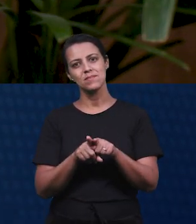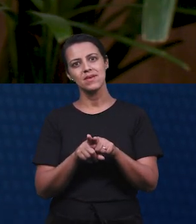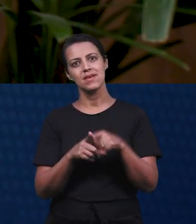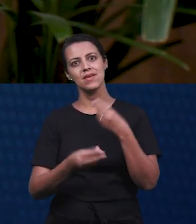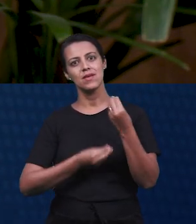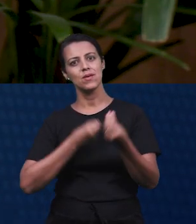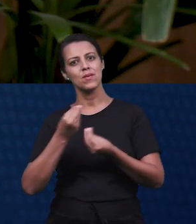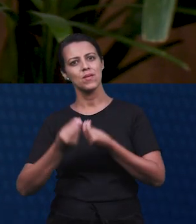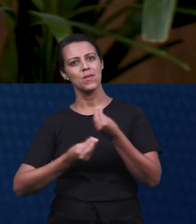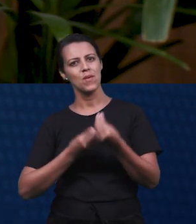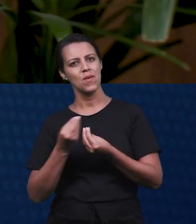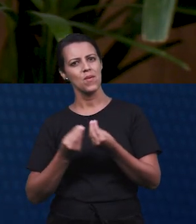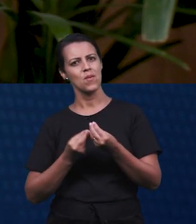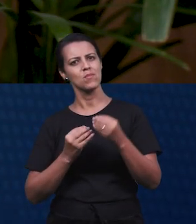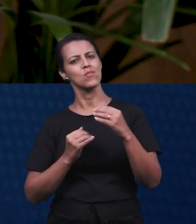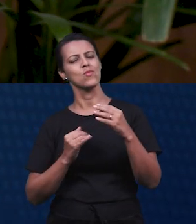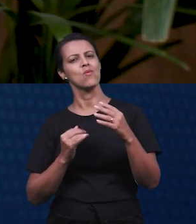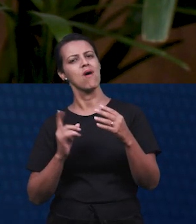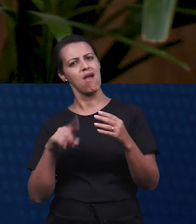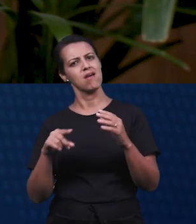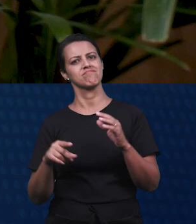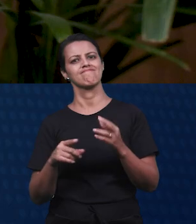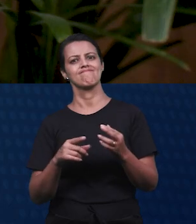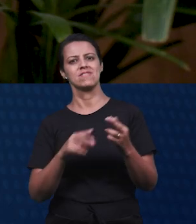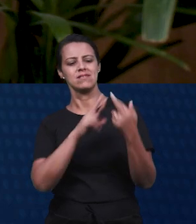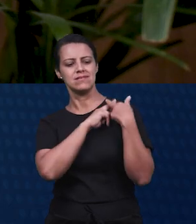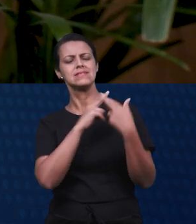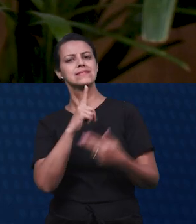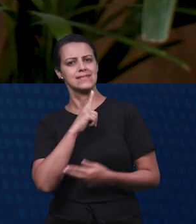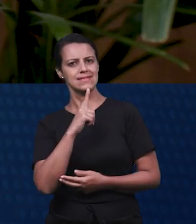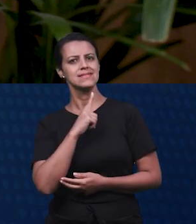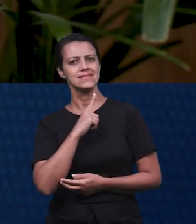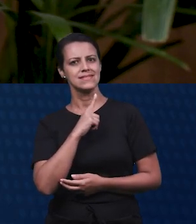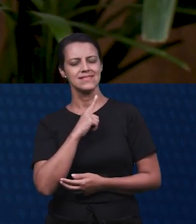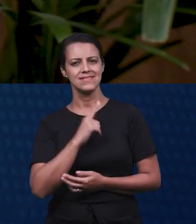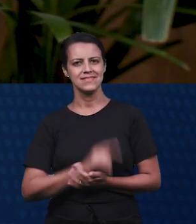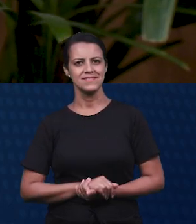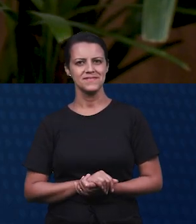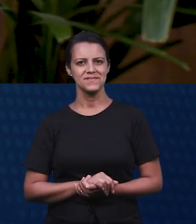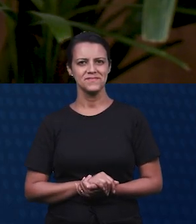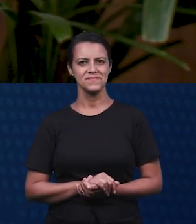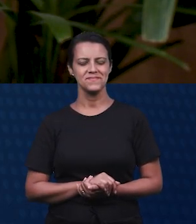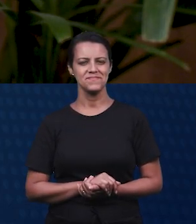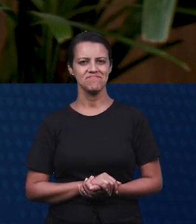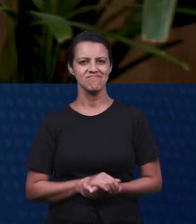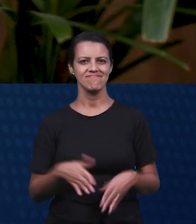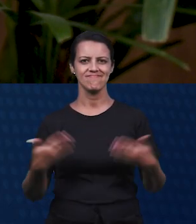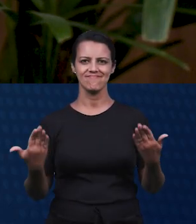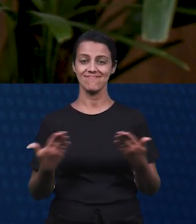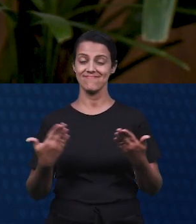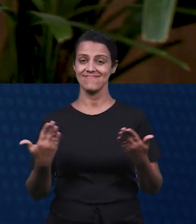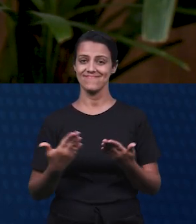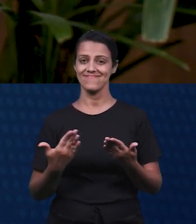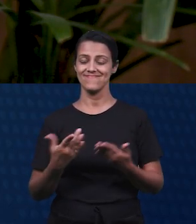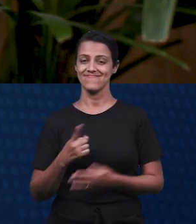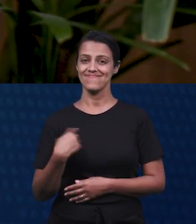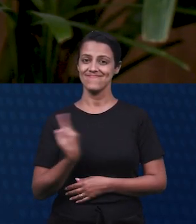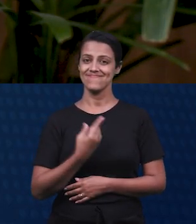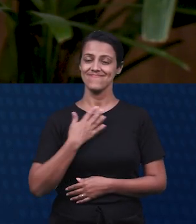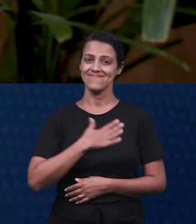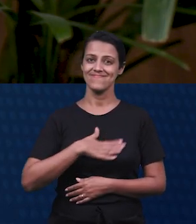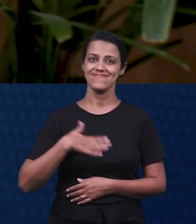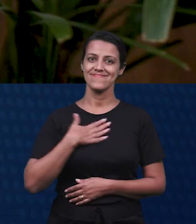enquanto instituição que somos. Mais uma vez, para participar deste programa, nós temos a grata satisfação de